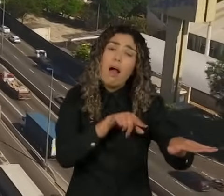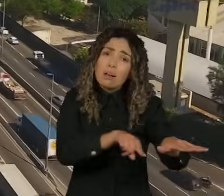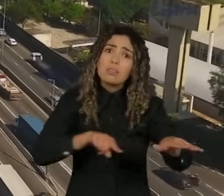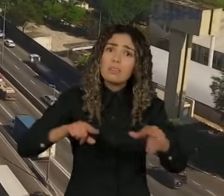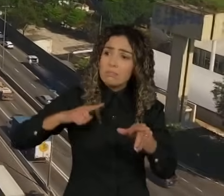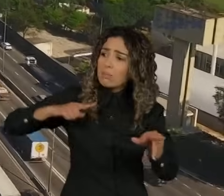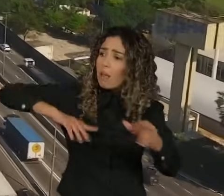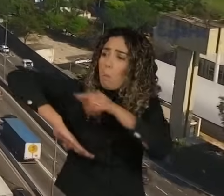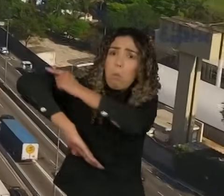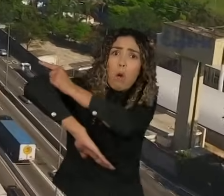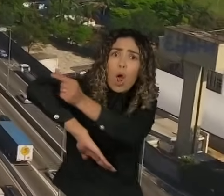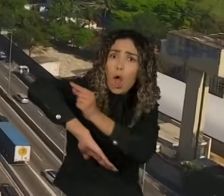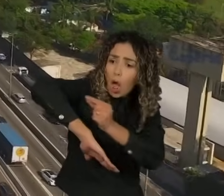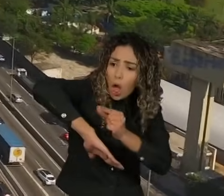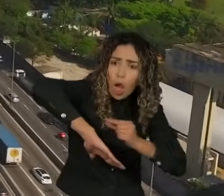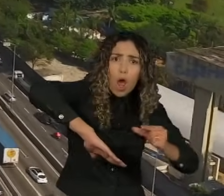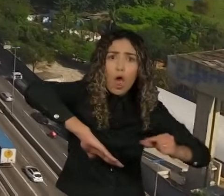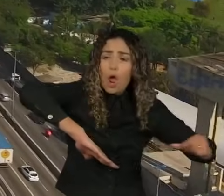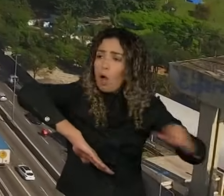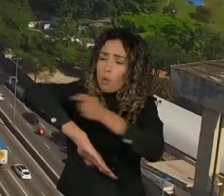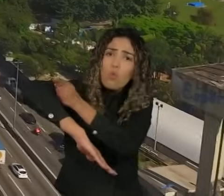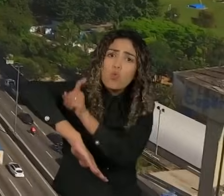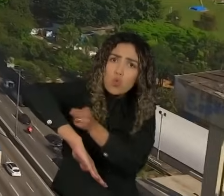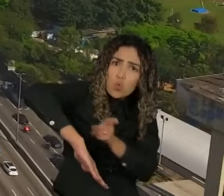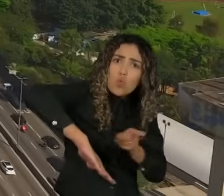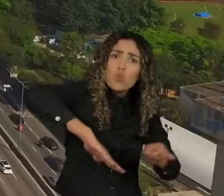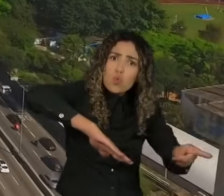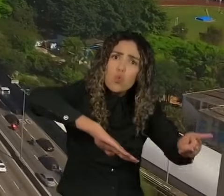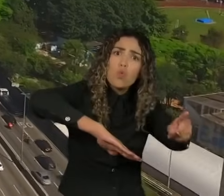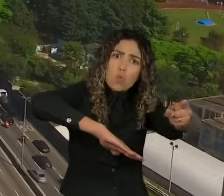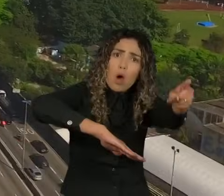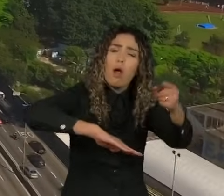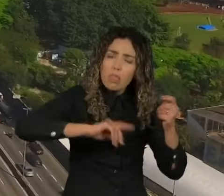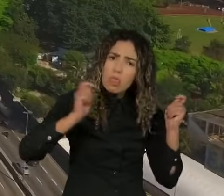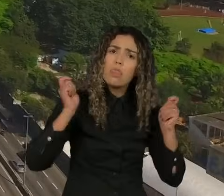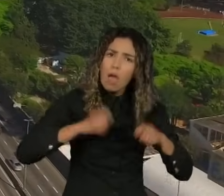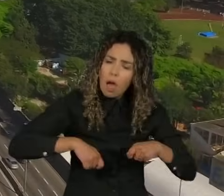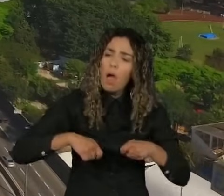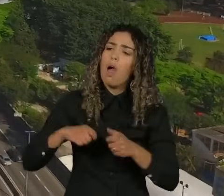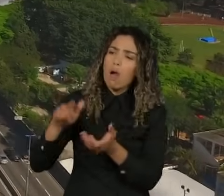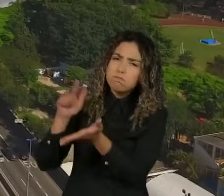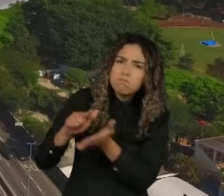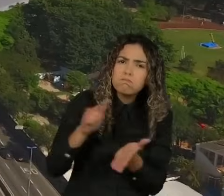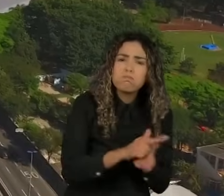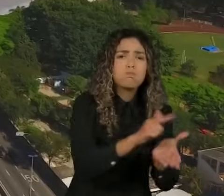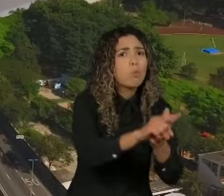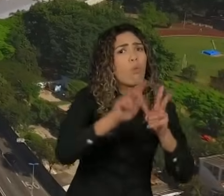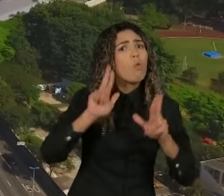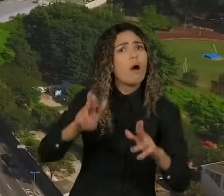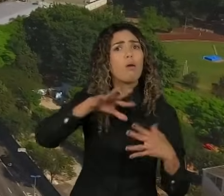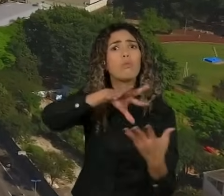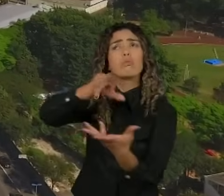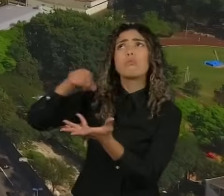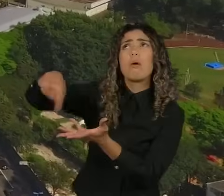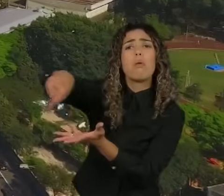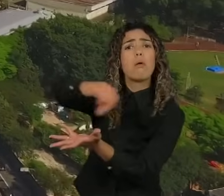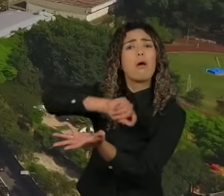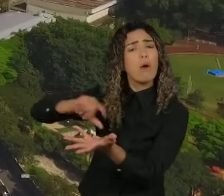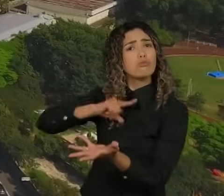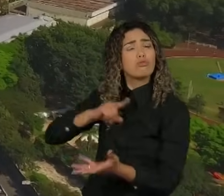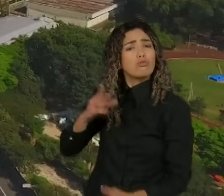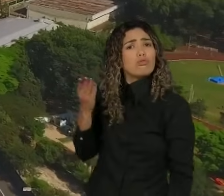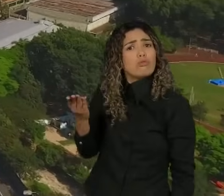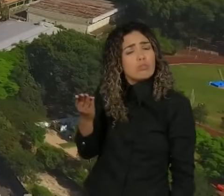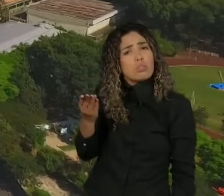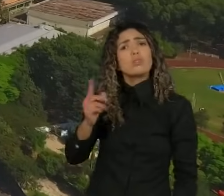tem condições ainda, né, de se recuperar, como muitos outros rios do mundo se recuperaram, né? Como que